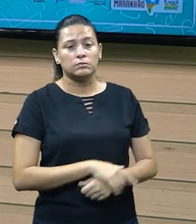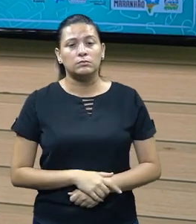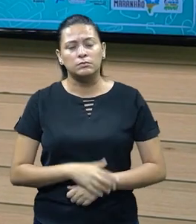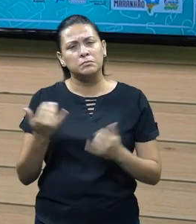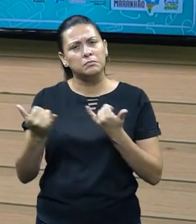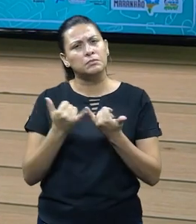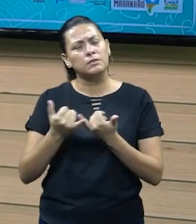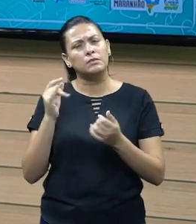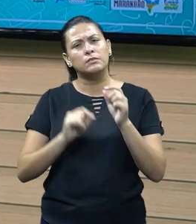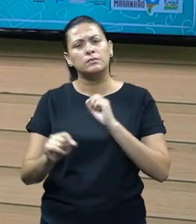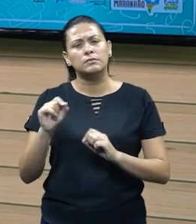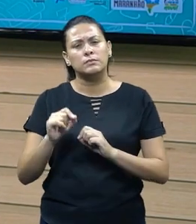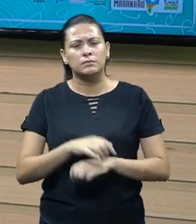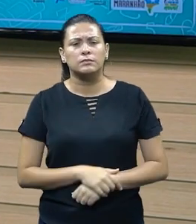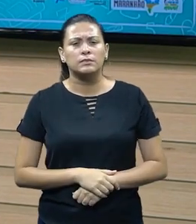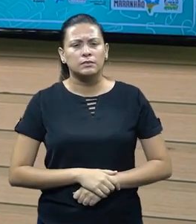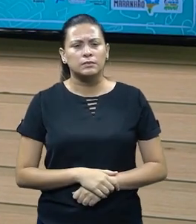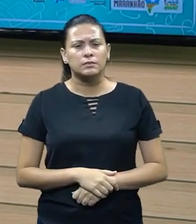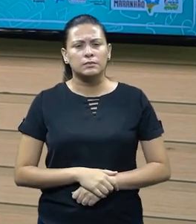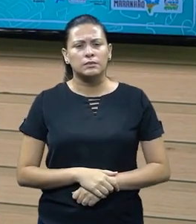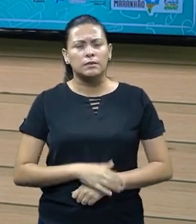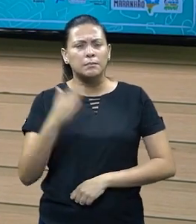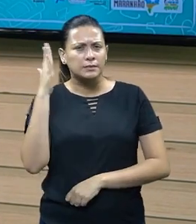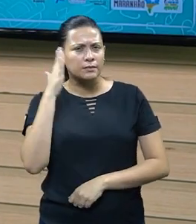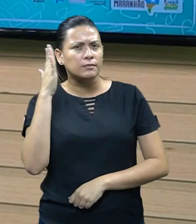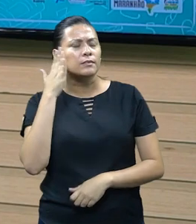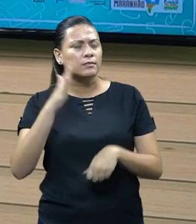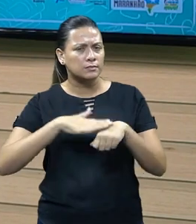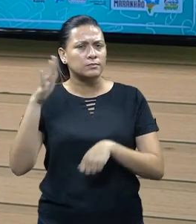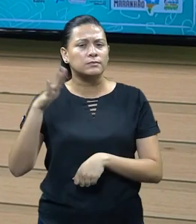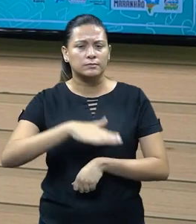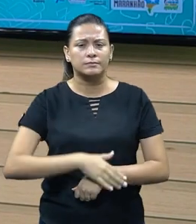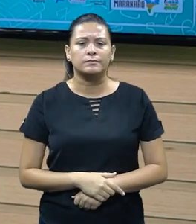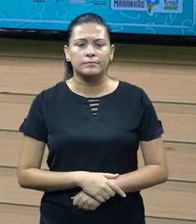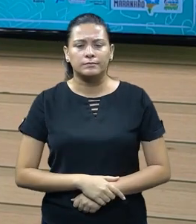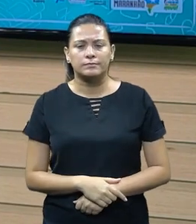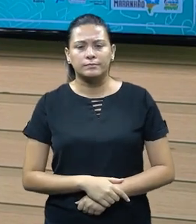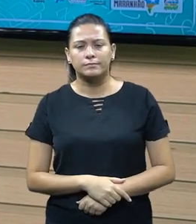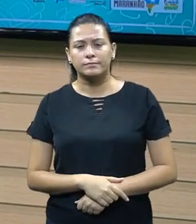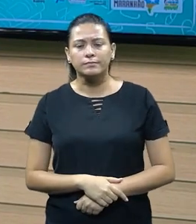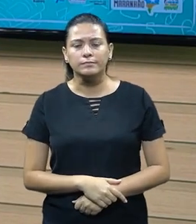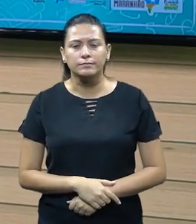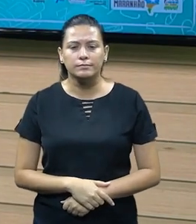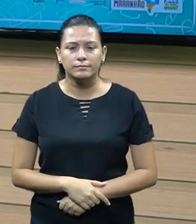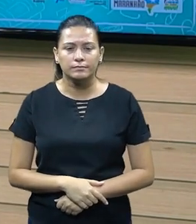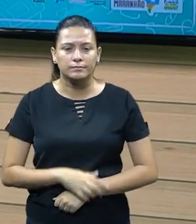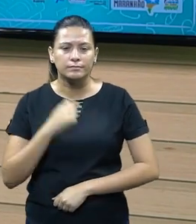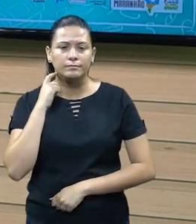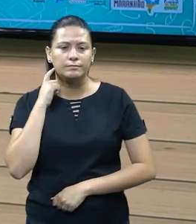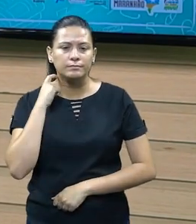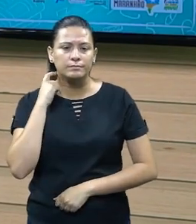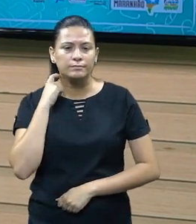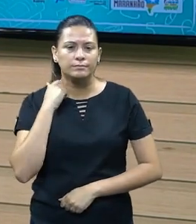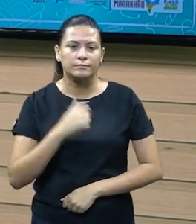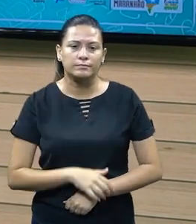parece que a gente consegue até extrair um pouco mais de informação né Eh daquilo que a gente já já já tinha previamente